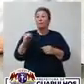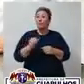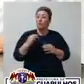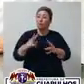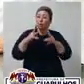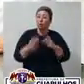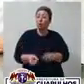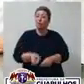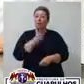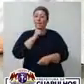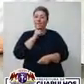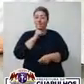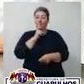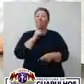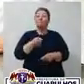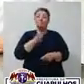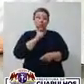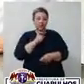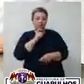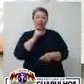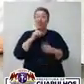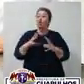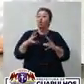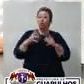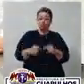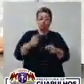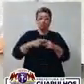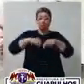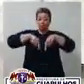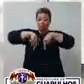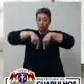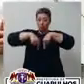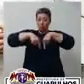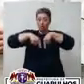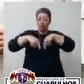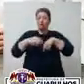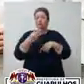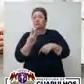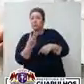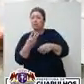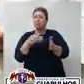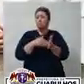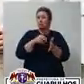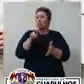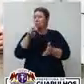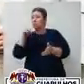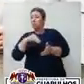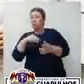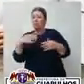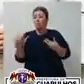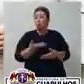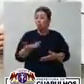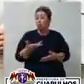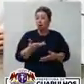esteja gelado tanto o leite condensado quanto o creme de leite. E vai bater na batedeira de 3 a 5 minutos